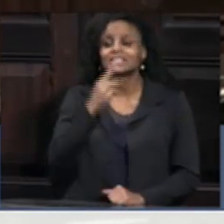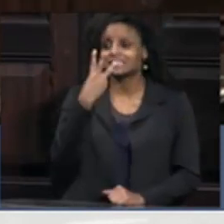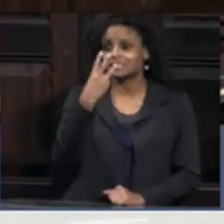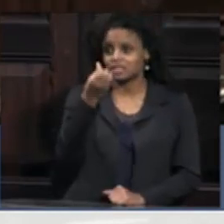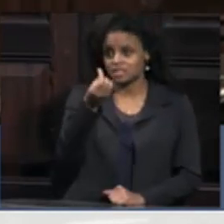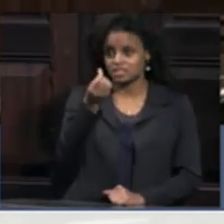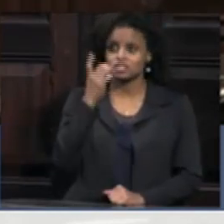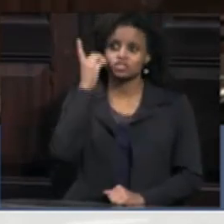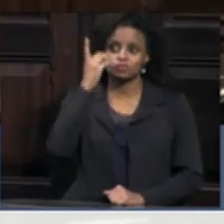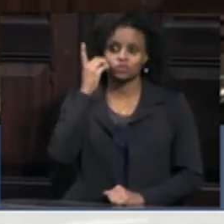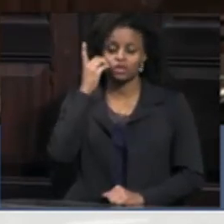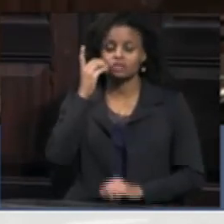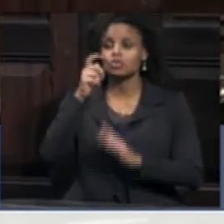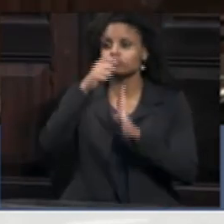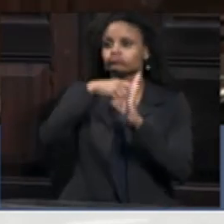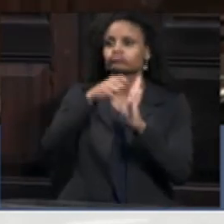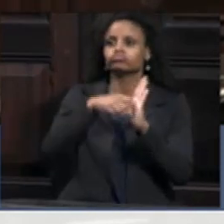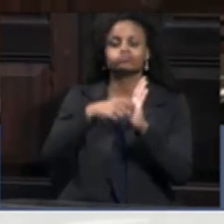36 assinaram